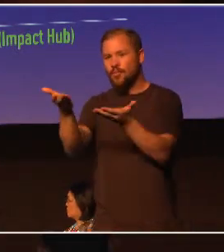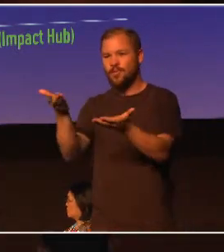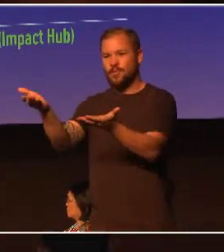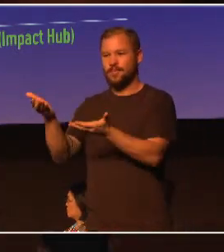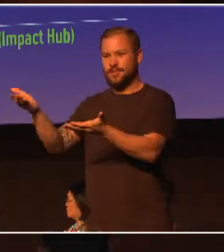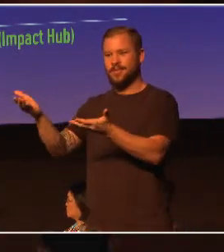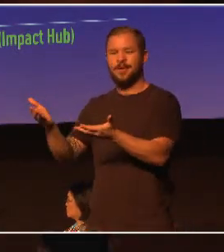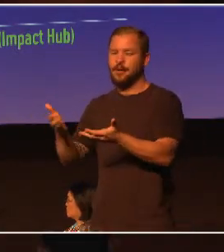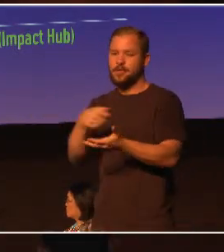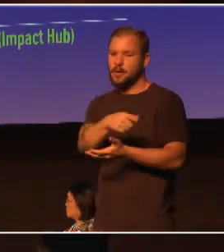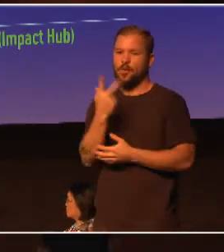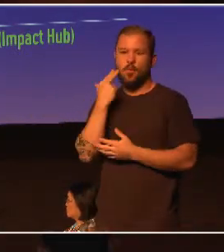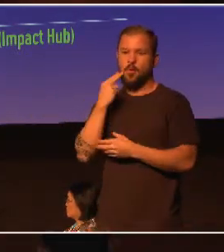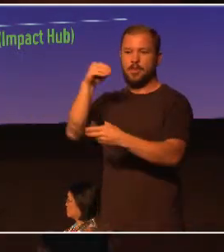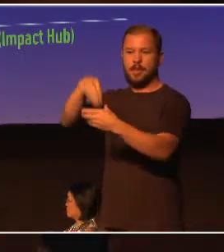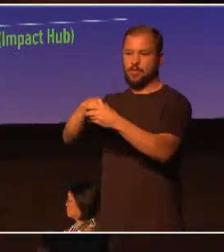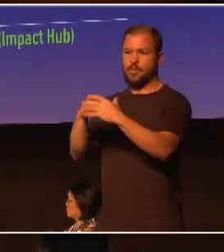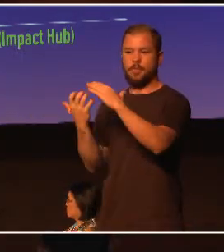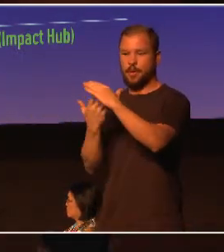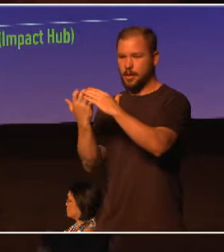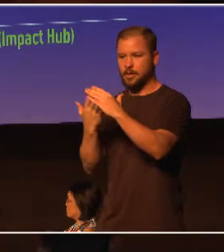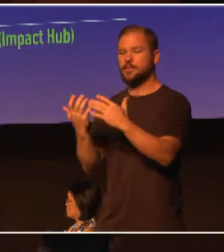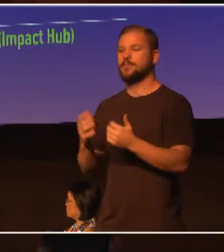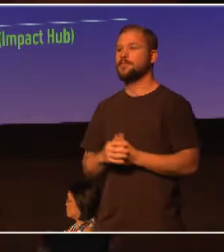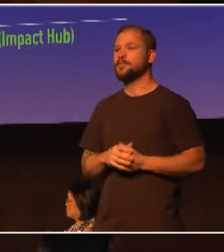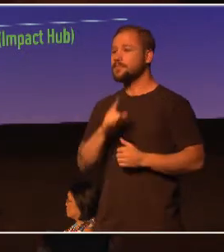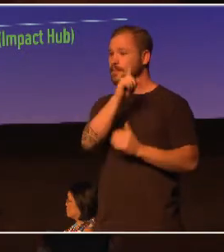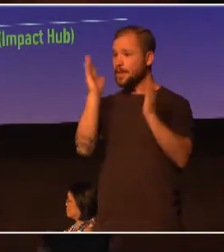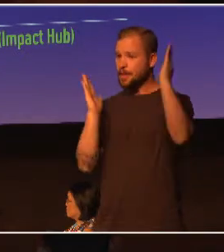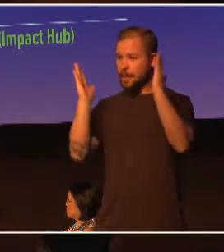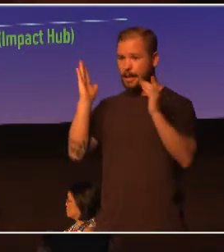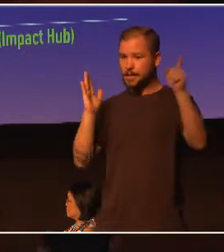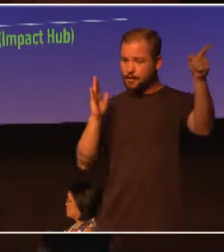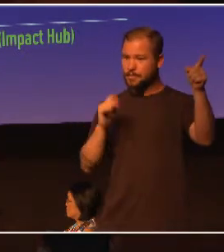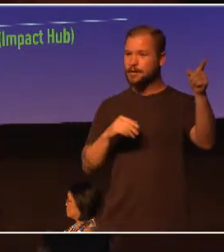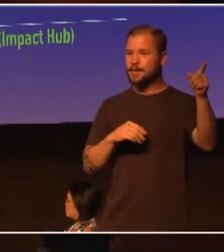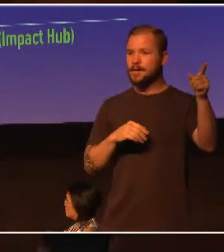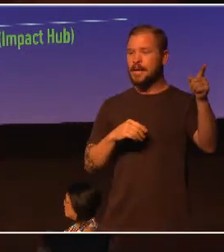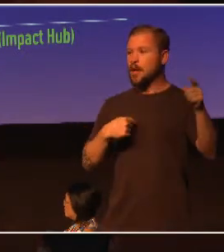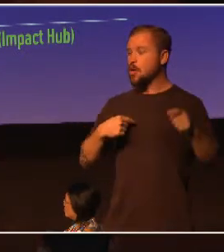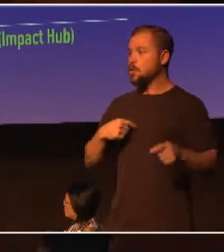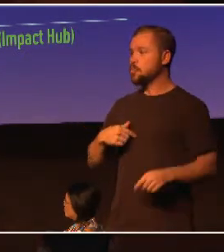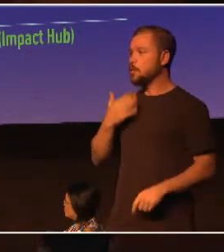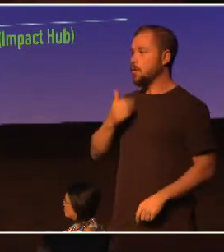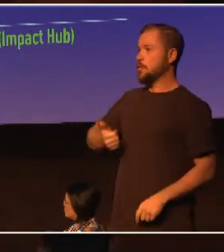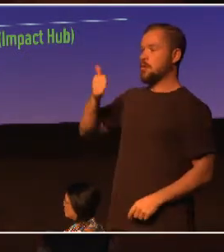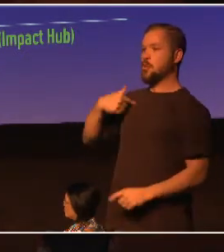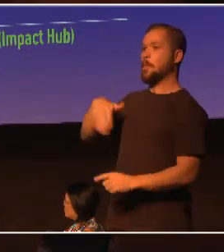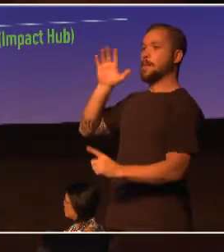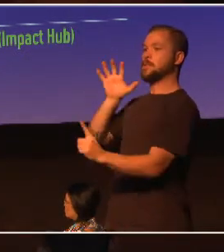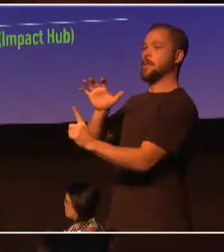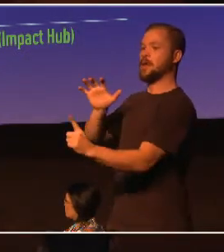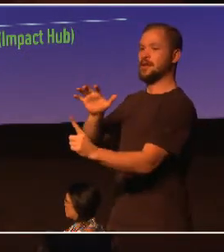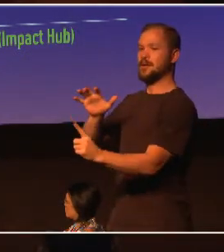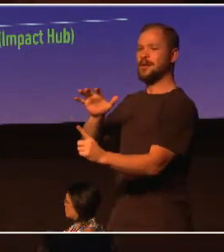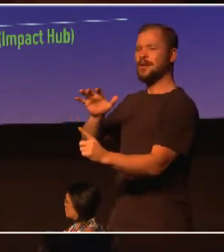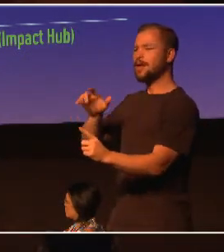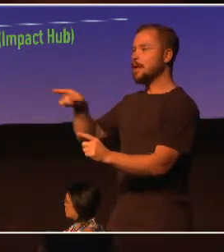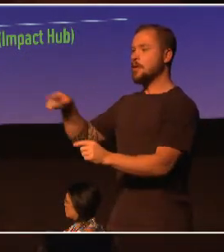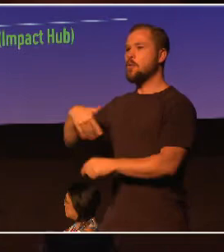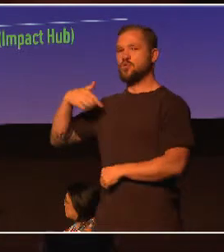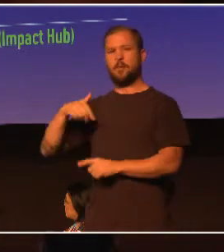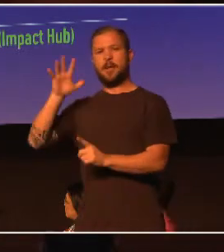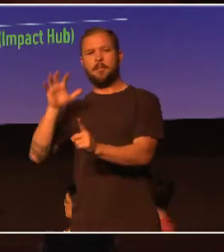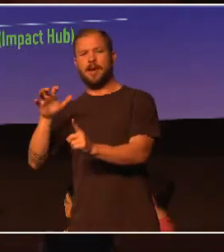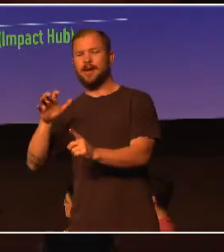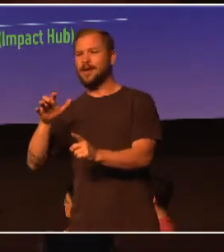empresa social. Eu vi isso muito na Malásia, a galera do impacto social, não, mas eu tenho mais impacto. E a galera brigava entre si. Então, de vez